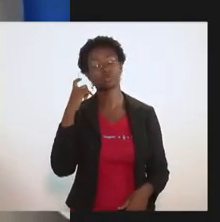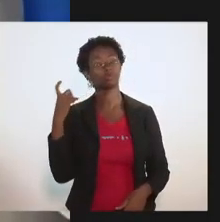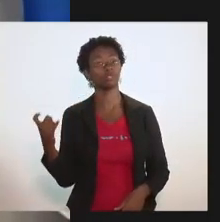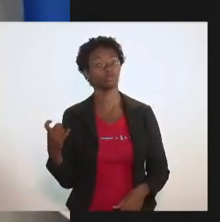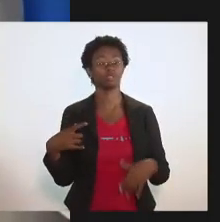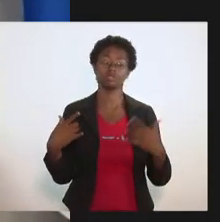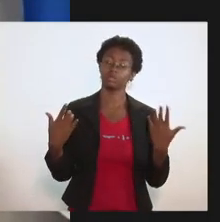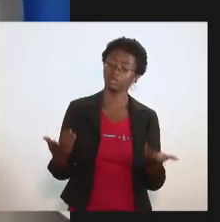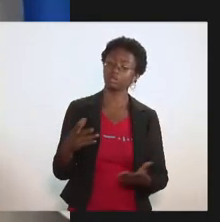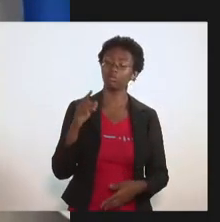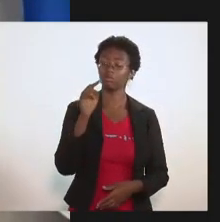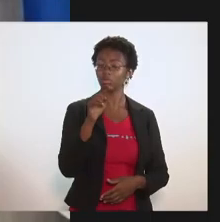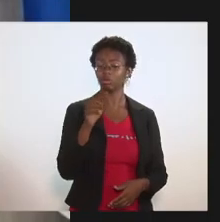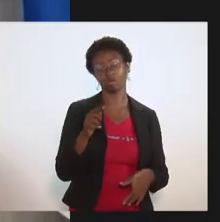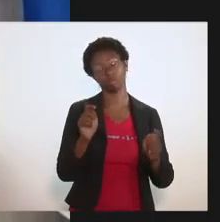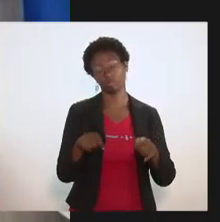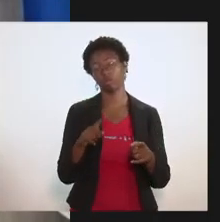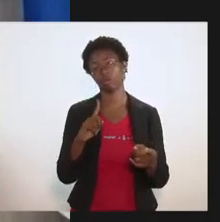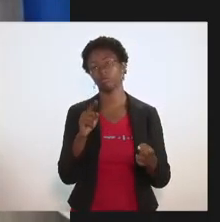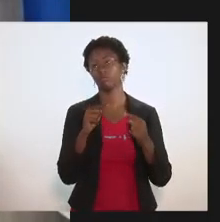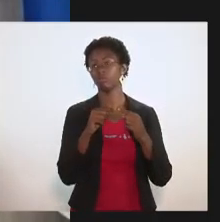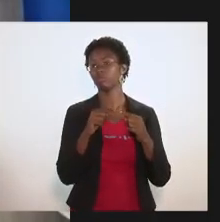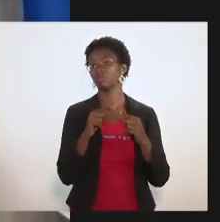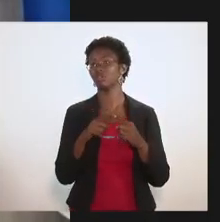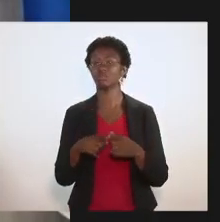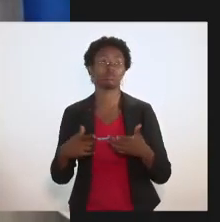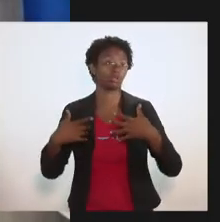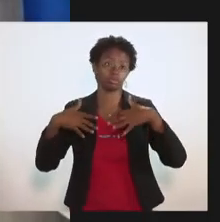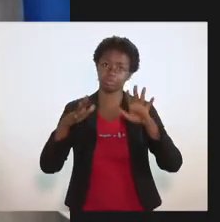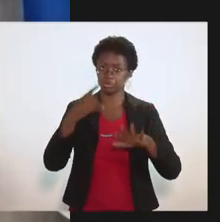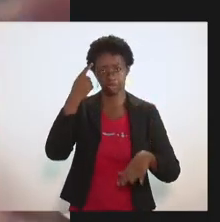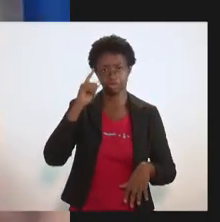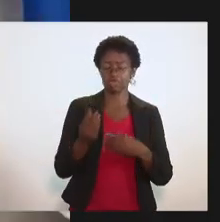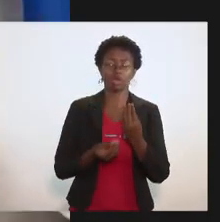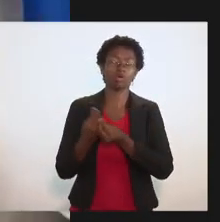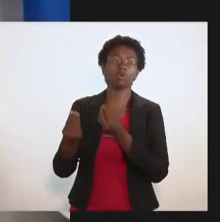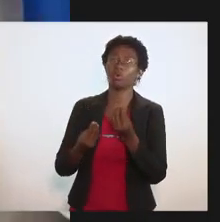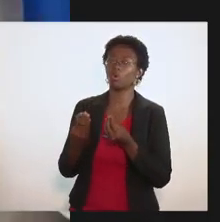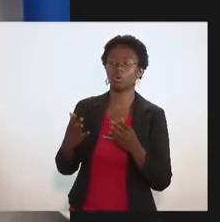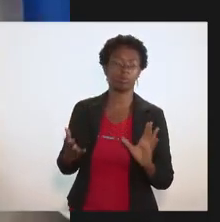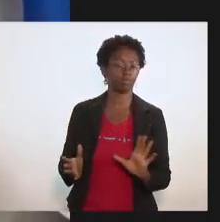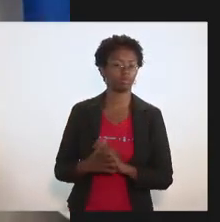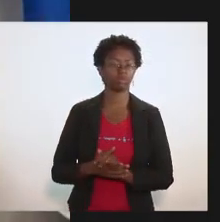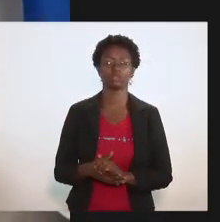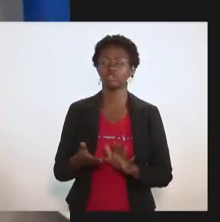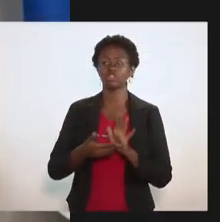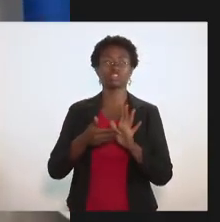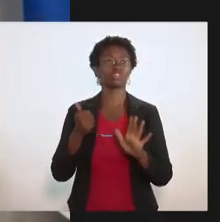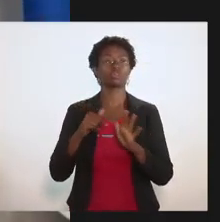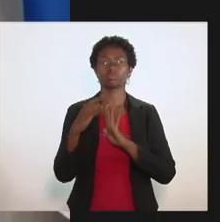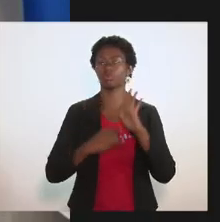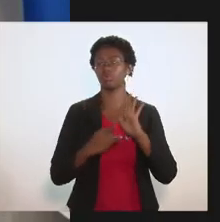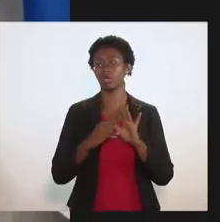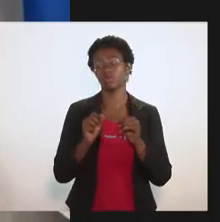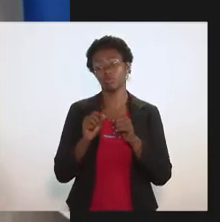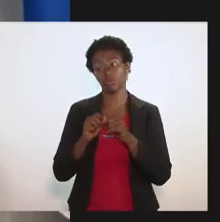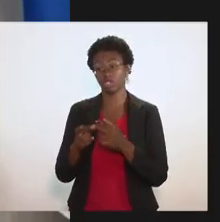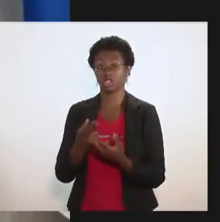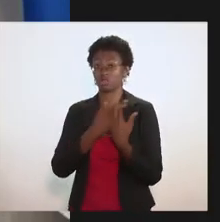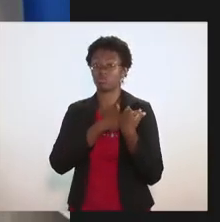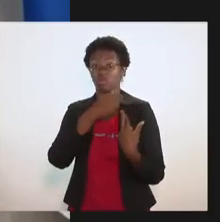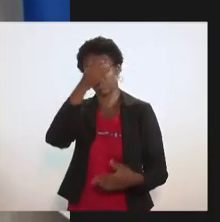haja vista que há um instrumento positivado, normatizado, que deve ser de competência municipal, sobretudo, que é